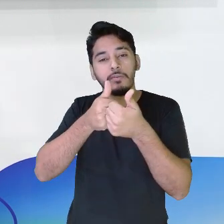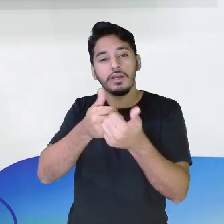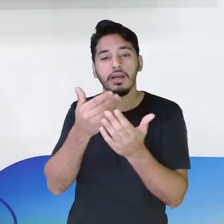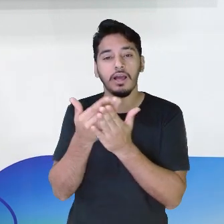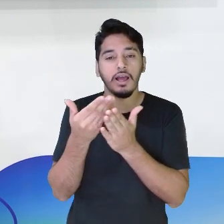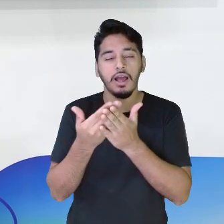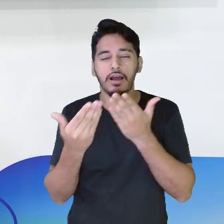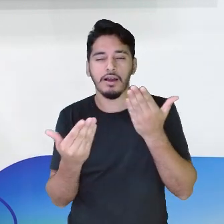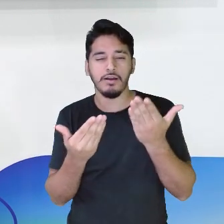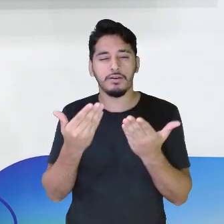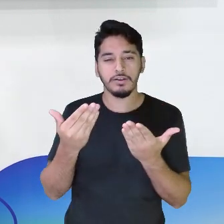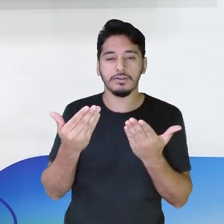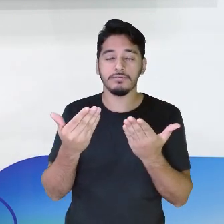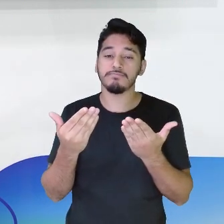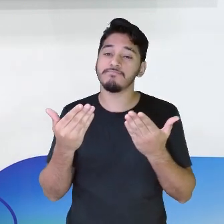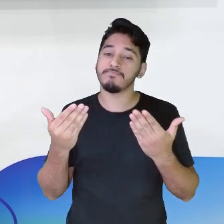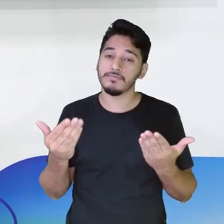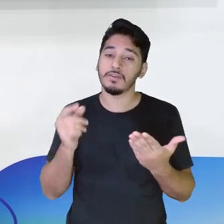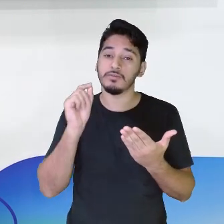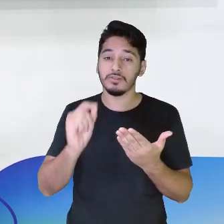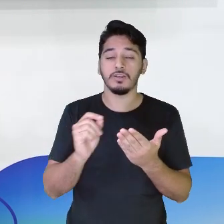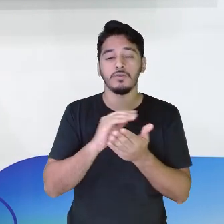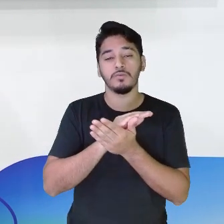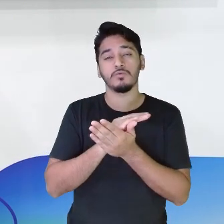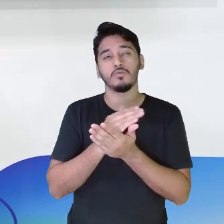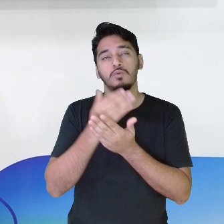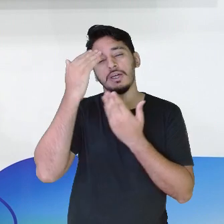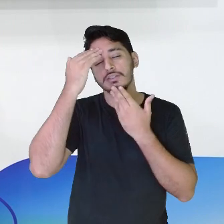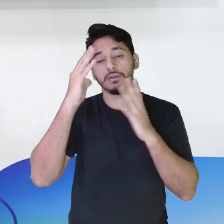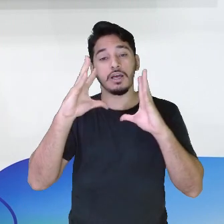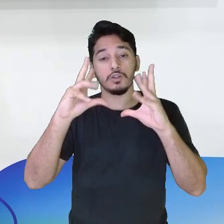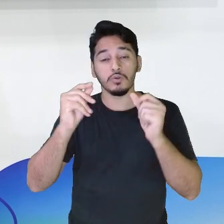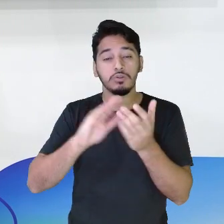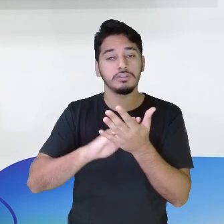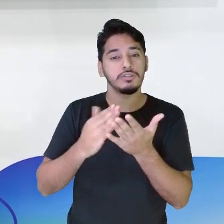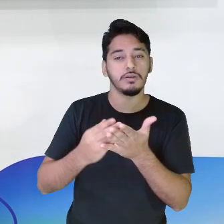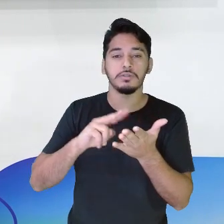acompanhar as nossas aulas. Então fica aqui o meu agradecimento a todos os